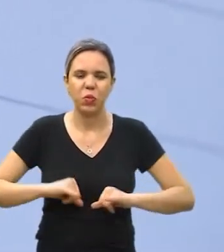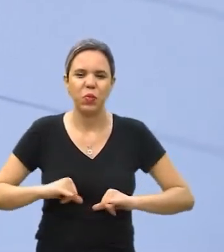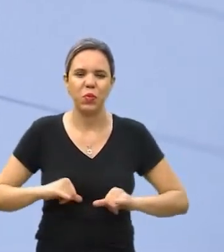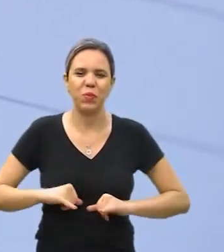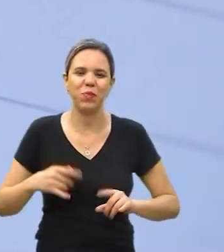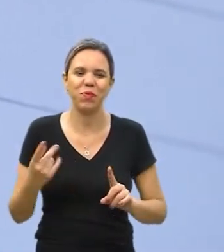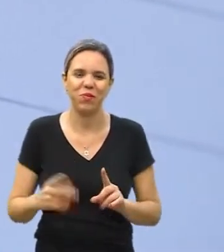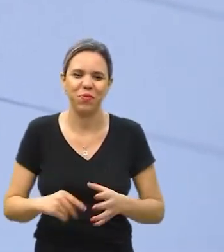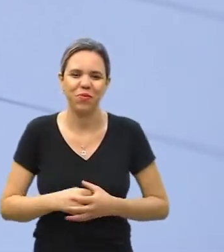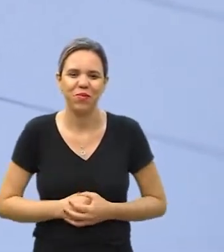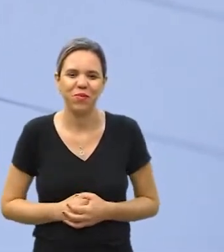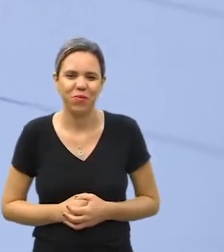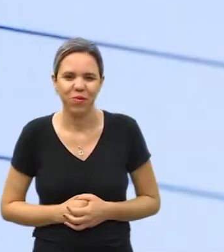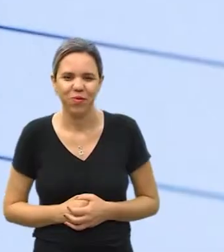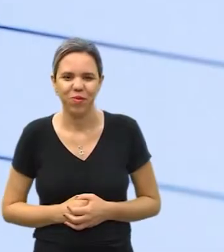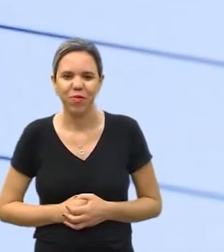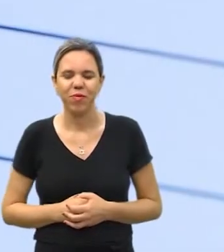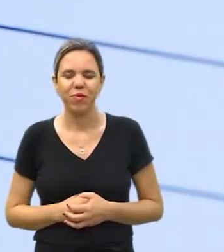de castigo.